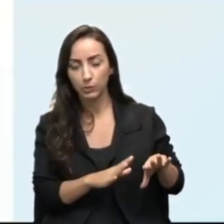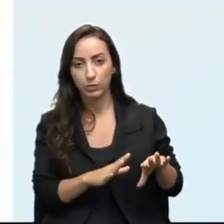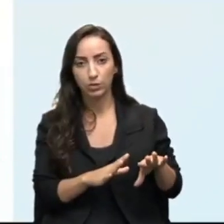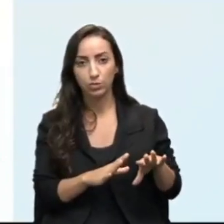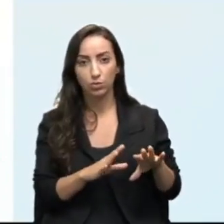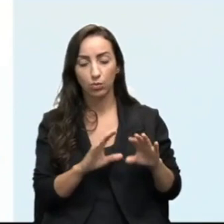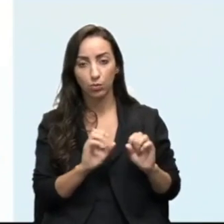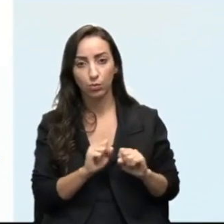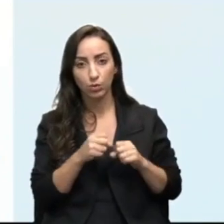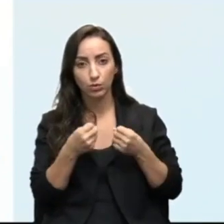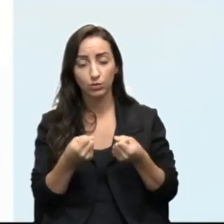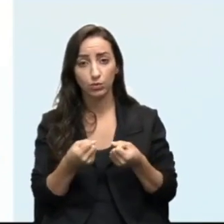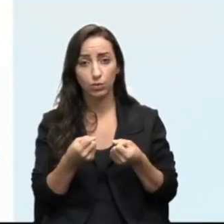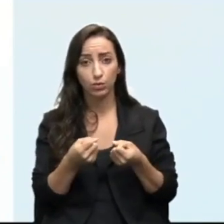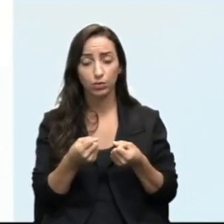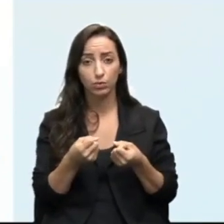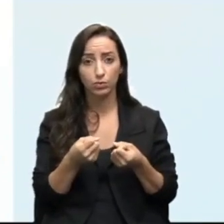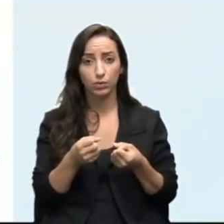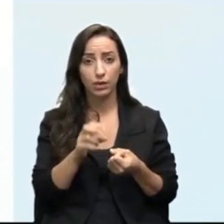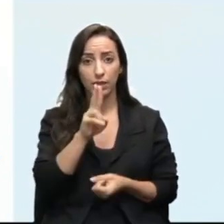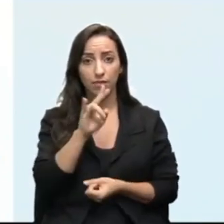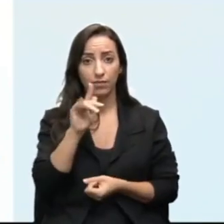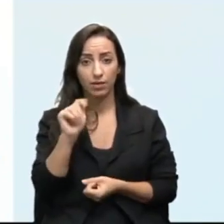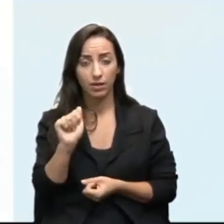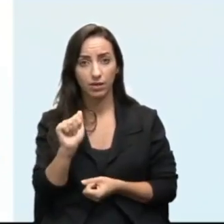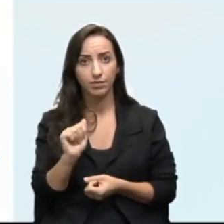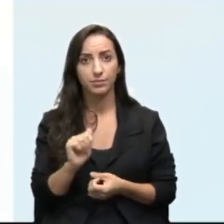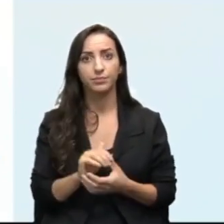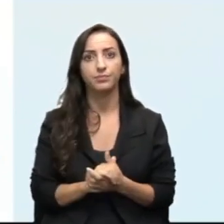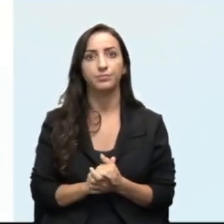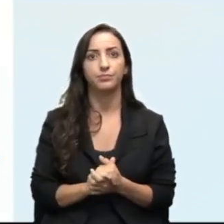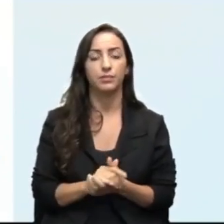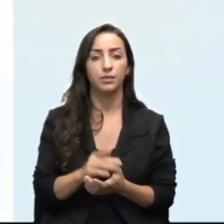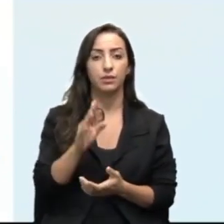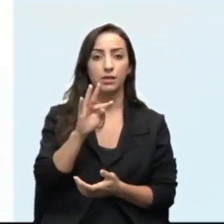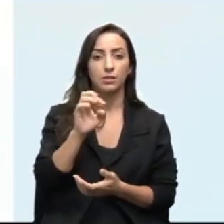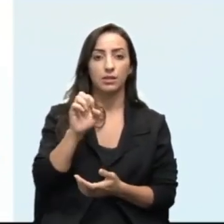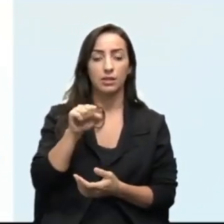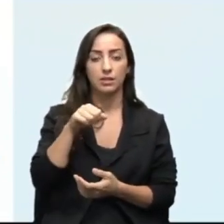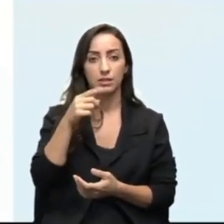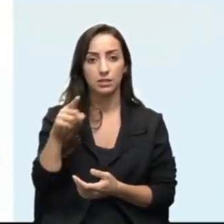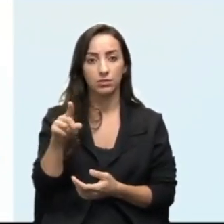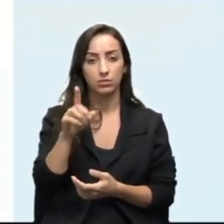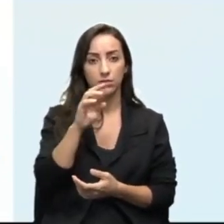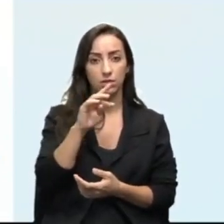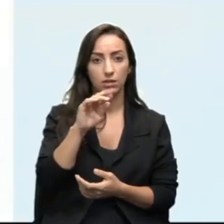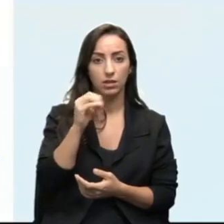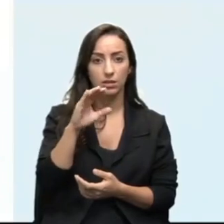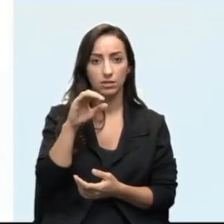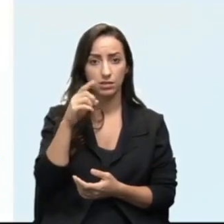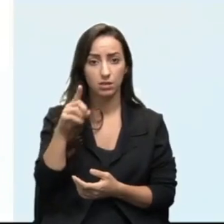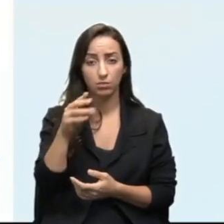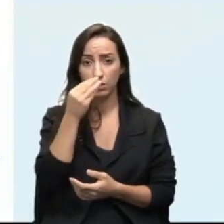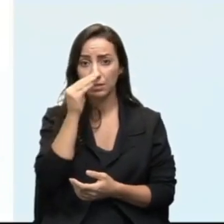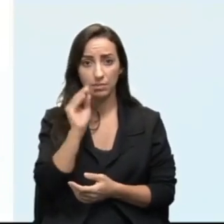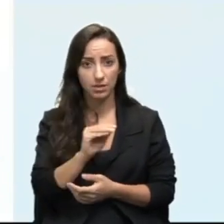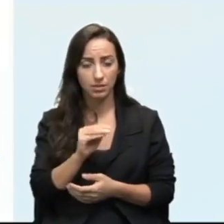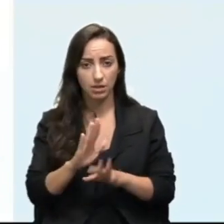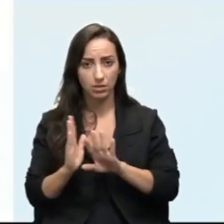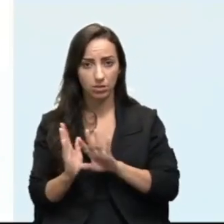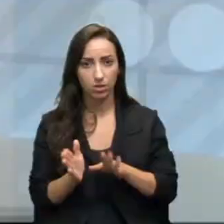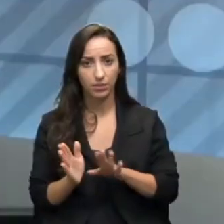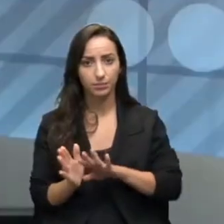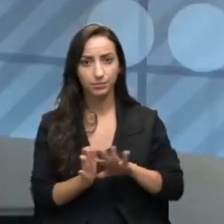esforços de tração atuantes na viga. Então, as tensões de tração já não são mais consideradas.